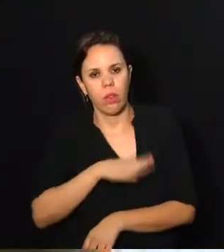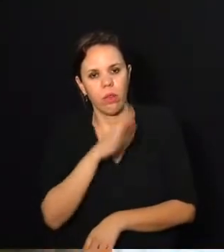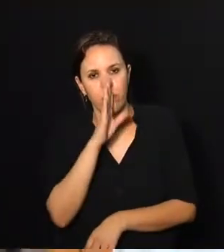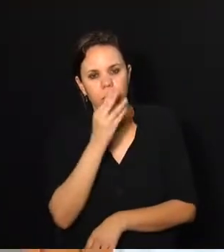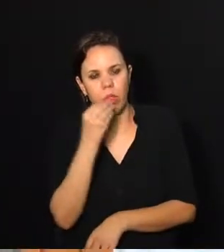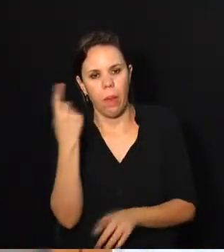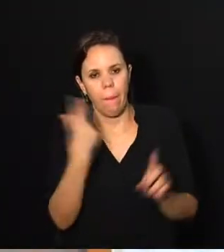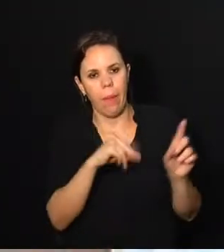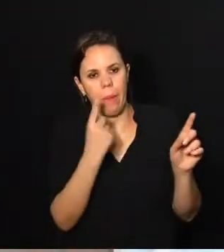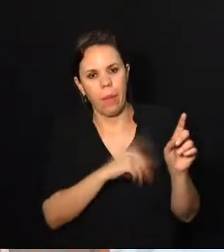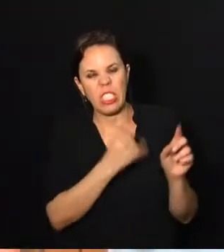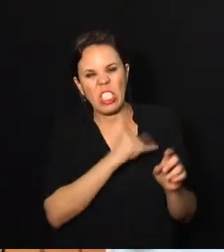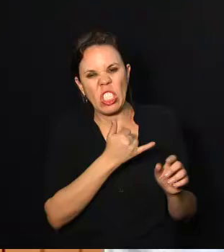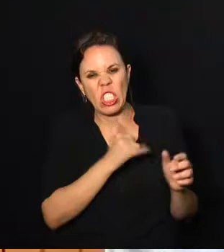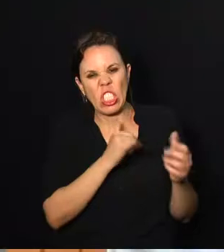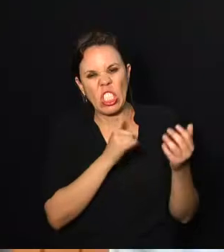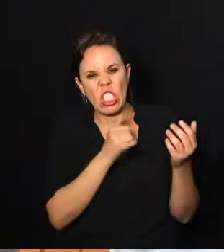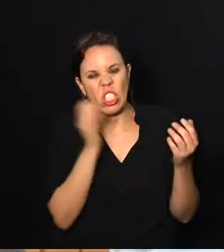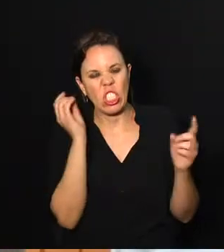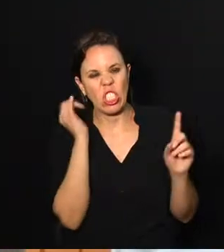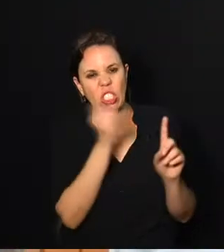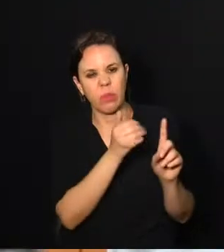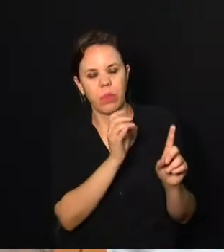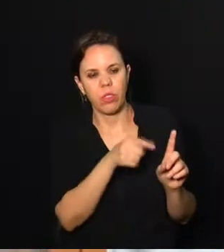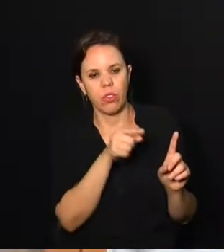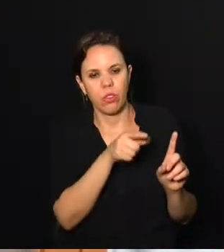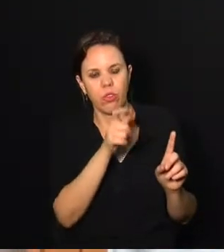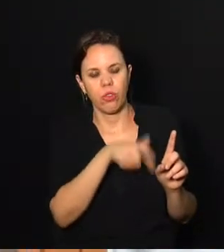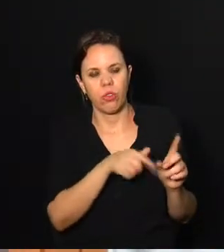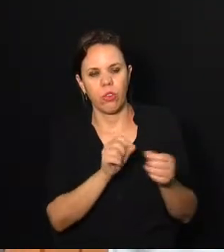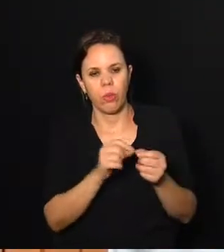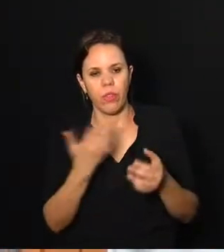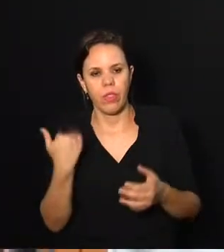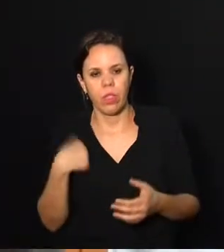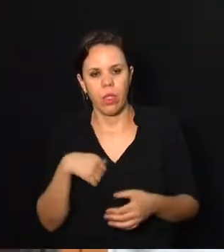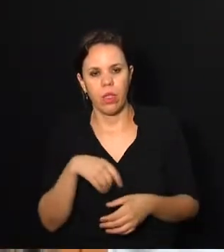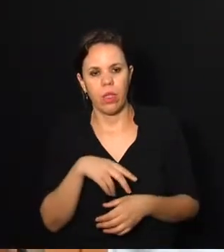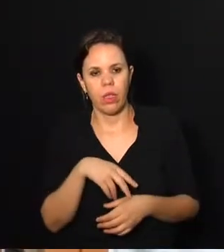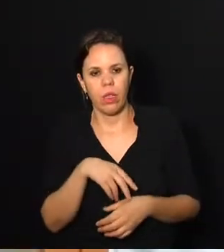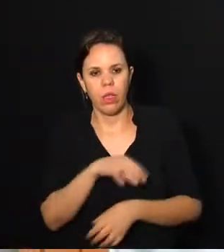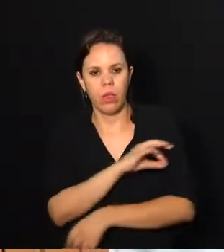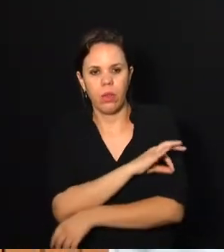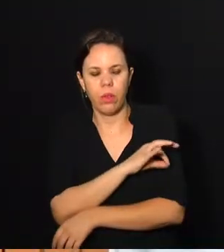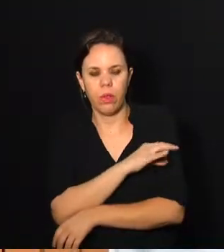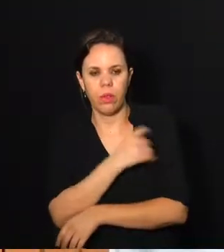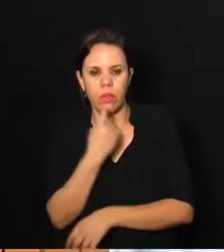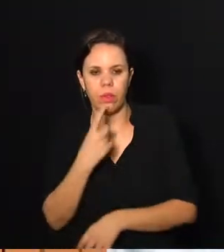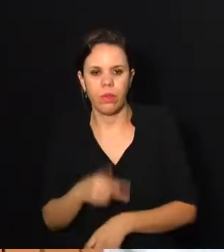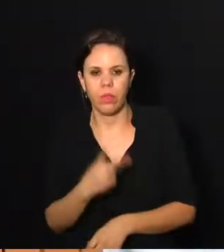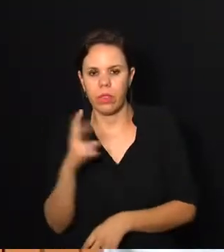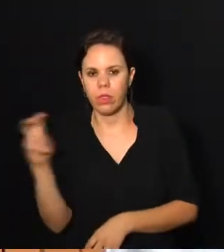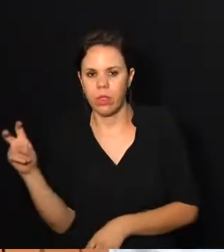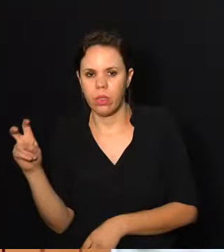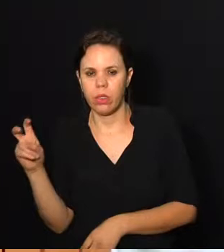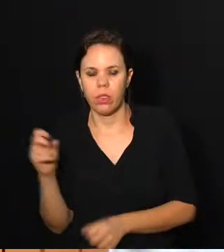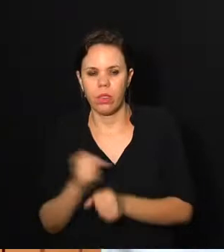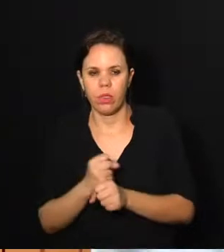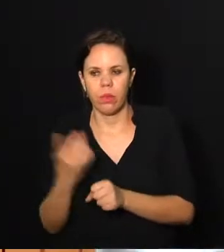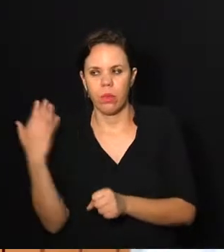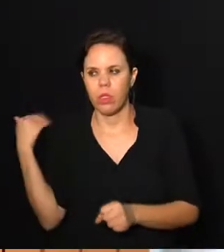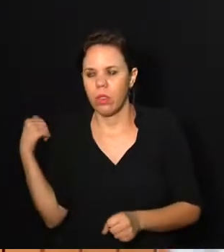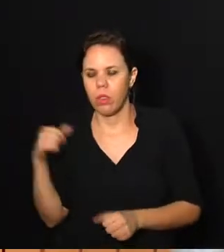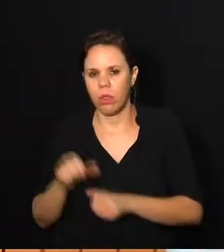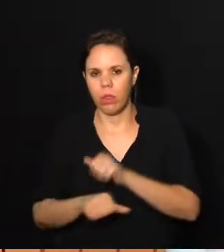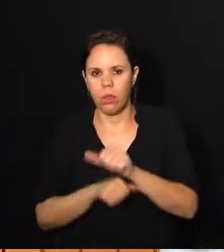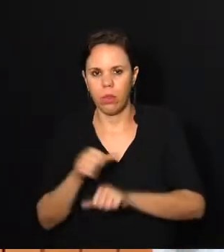batia, choque elétrico, era o que tinha para fazer. E a Prefeitura de Campinas, nos seus idas de 20, 25 anos para trás,